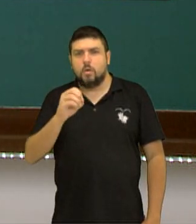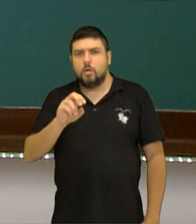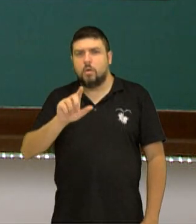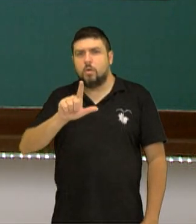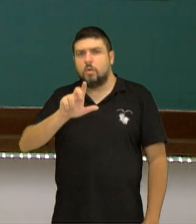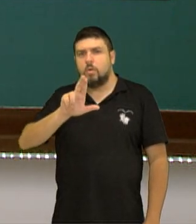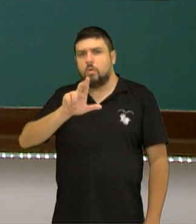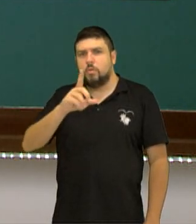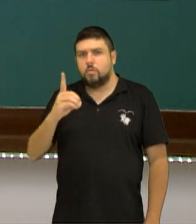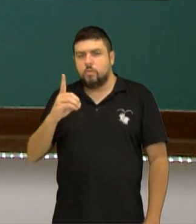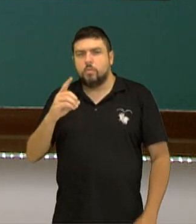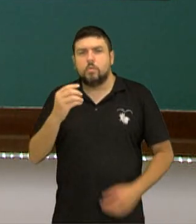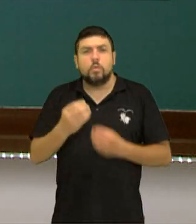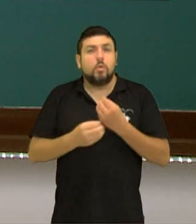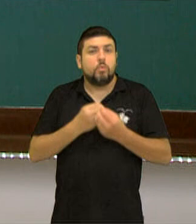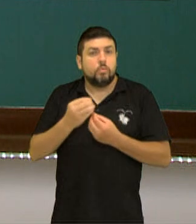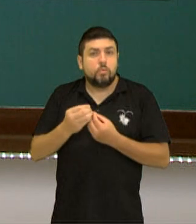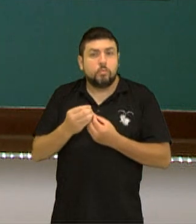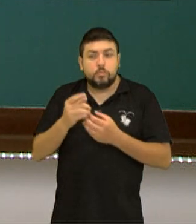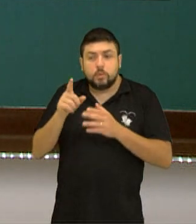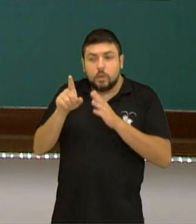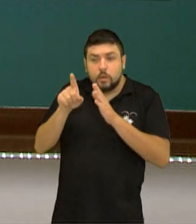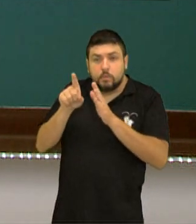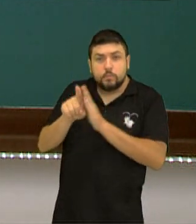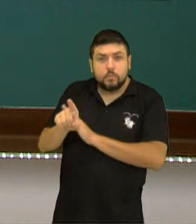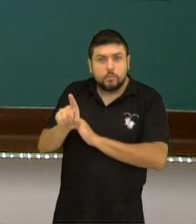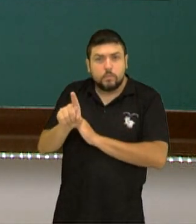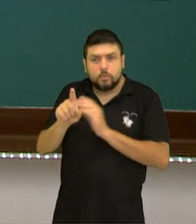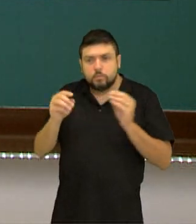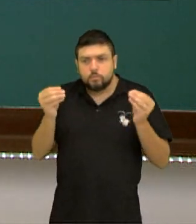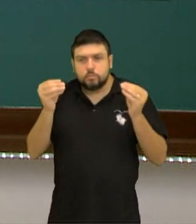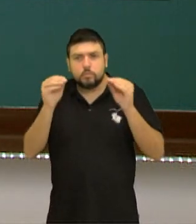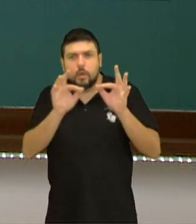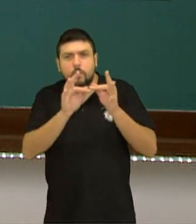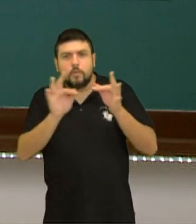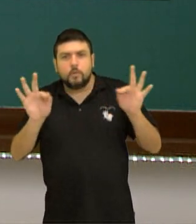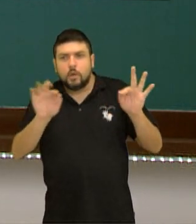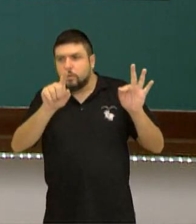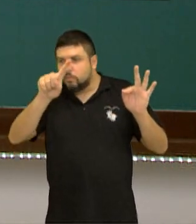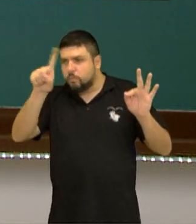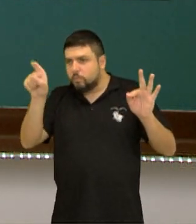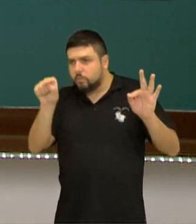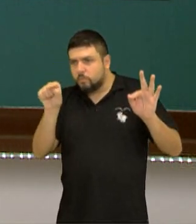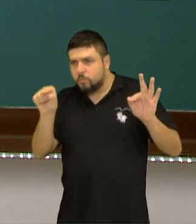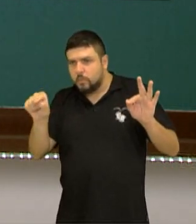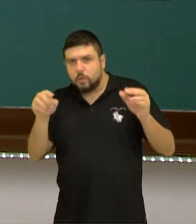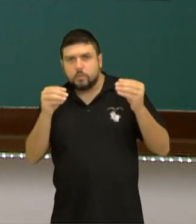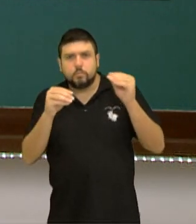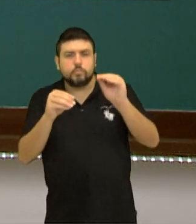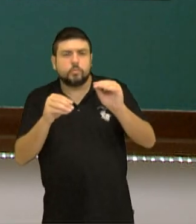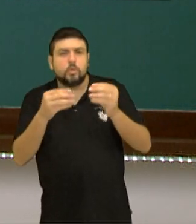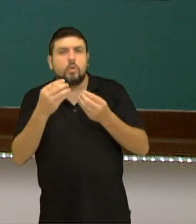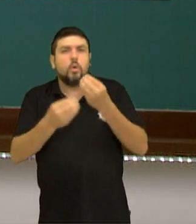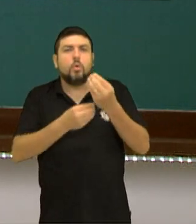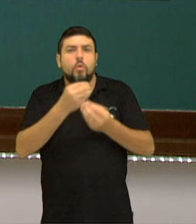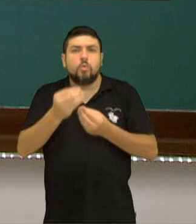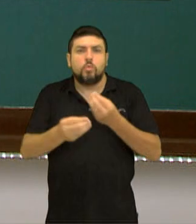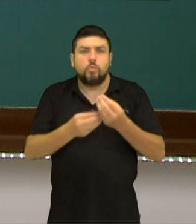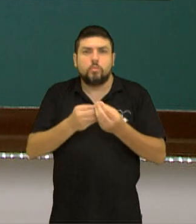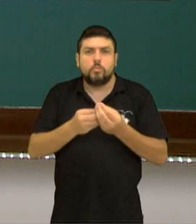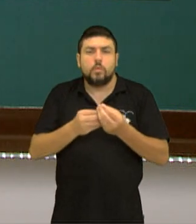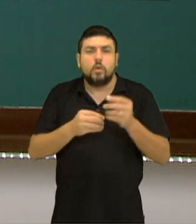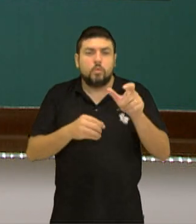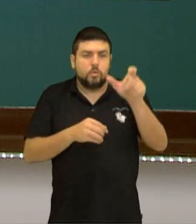nas interrogativas. Sendo assim, é importante você colocar o should antes do sujeito. O sujeito